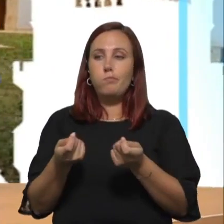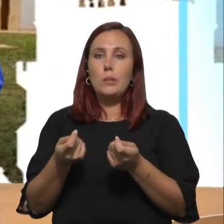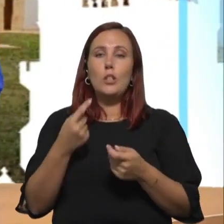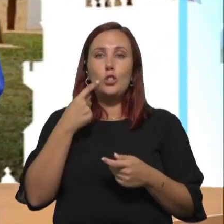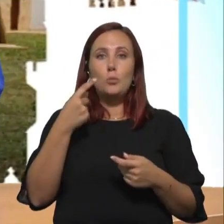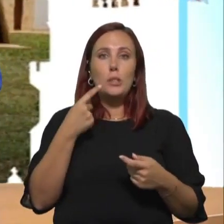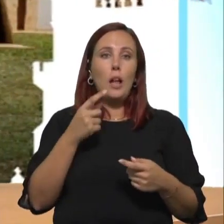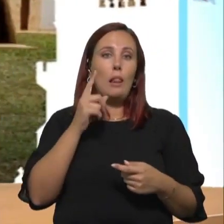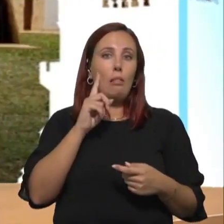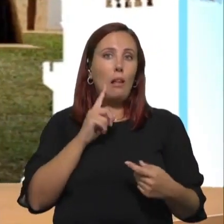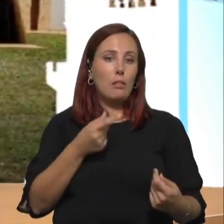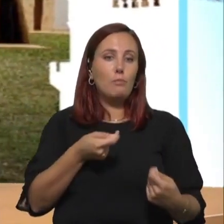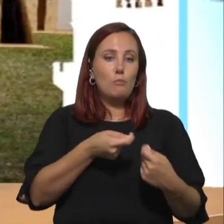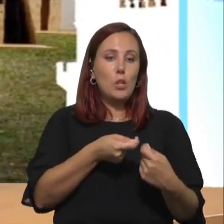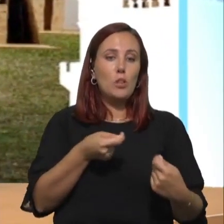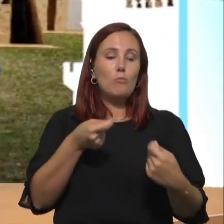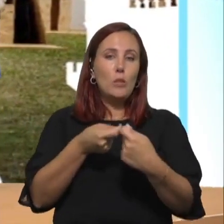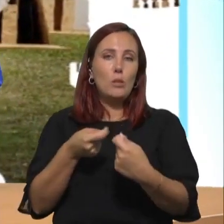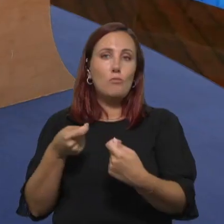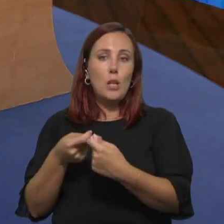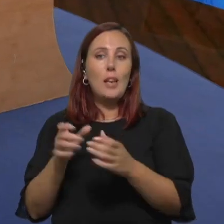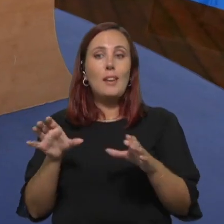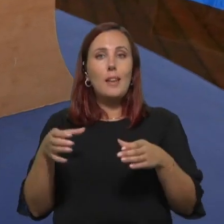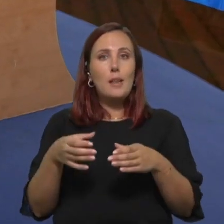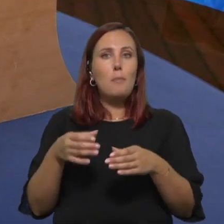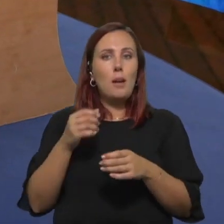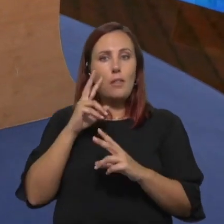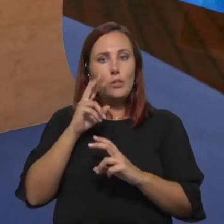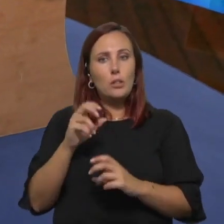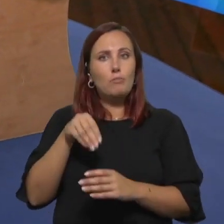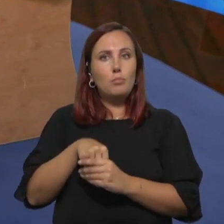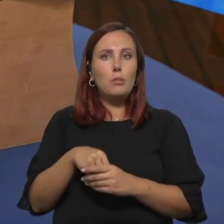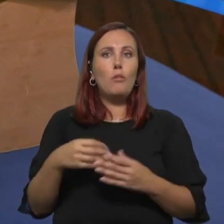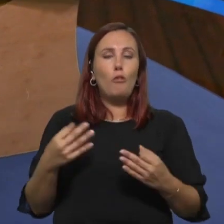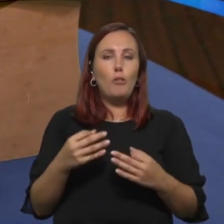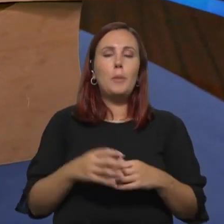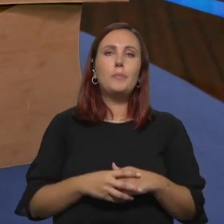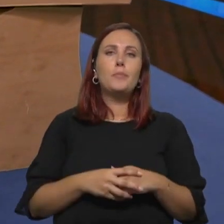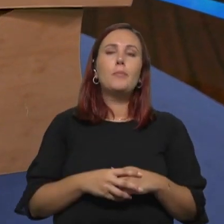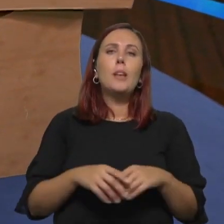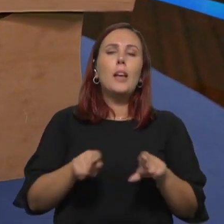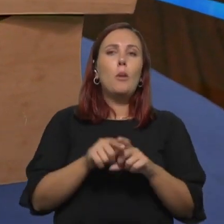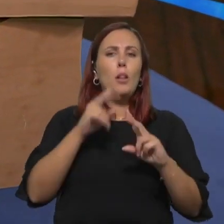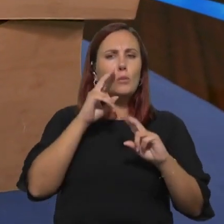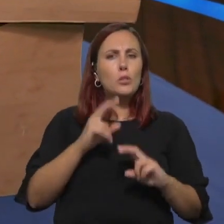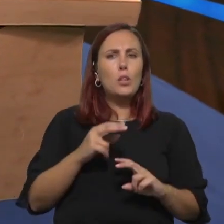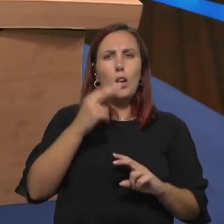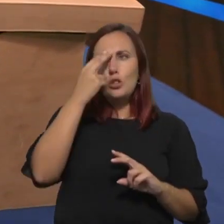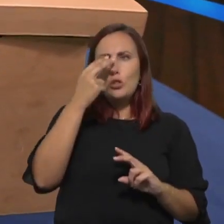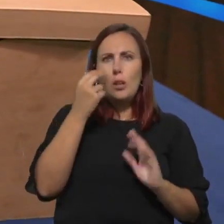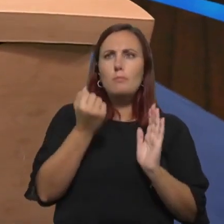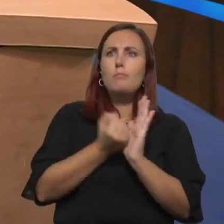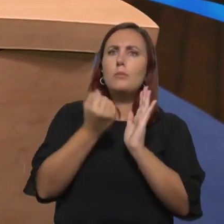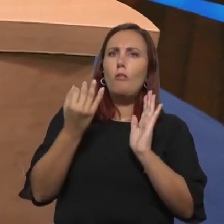época e que contamos na equipa de investigação. Está em causa, de facto, uma investigação histórica, acima de tudo. Uma